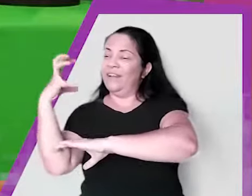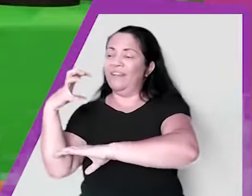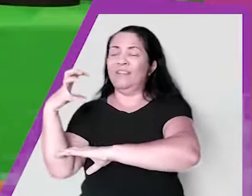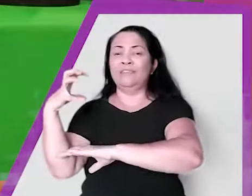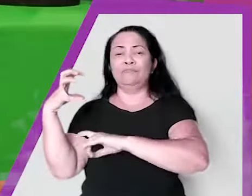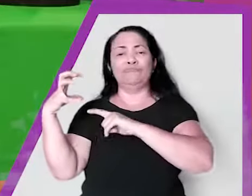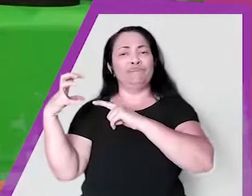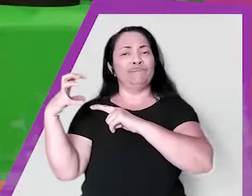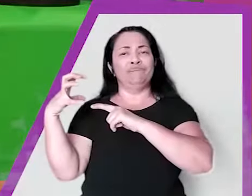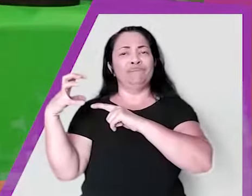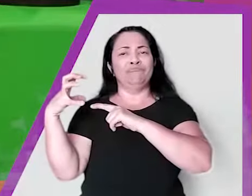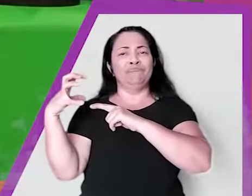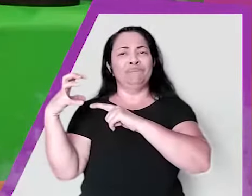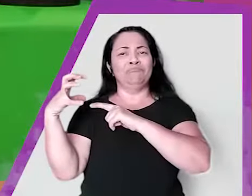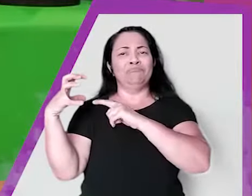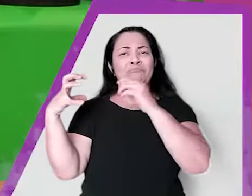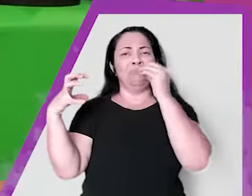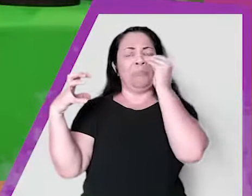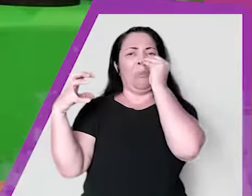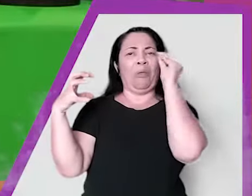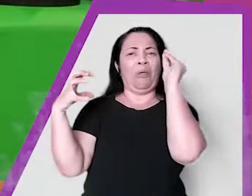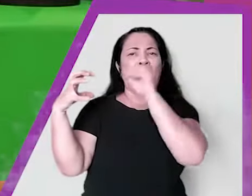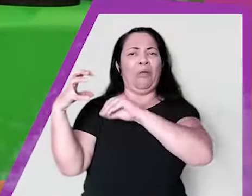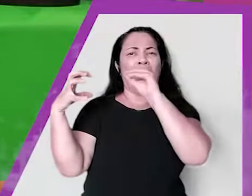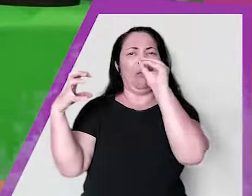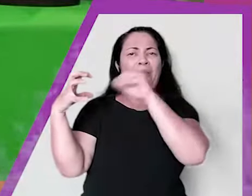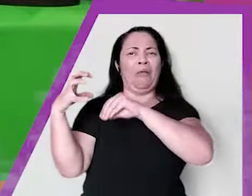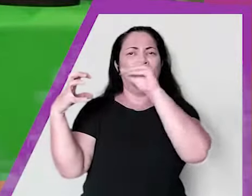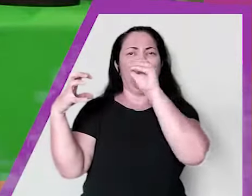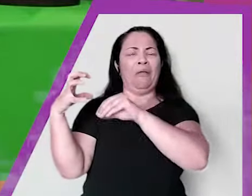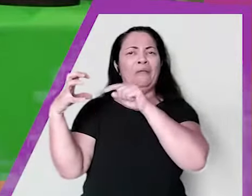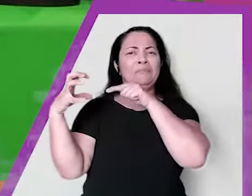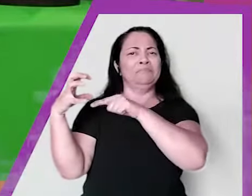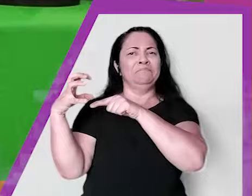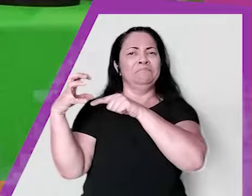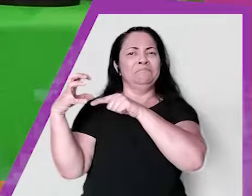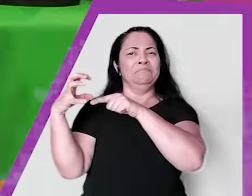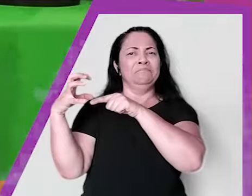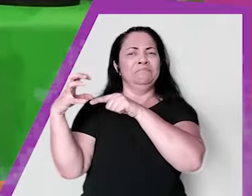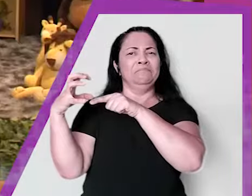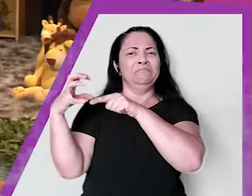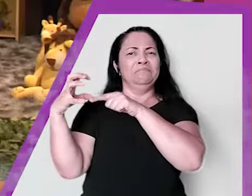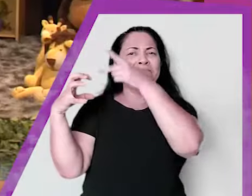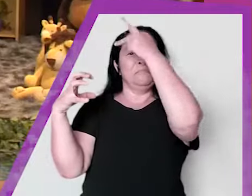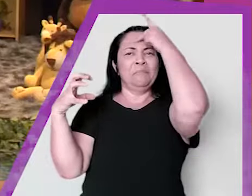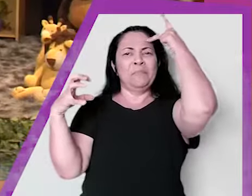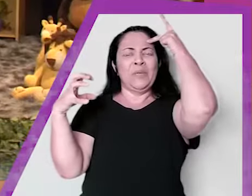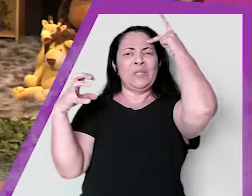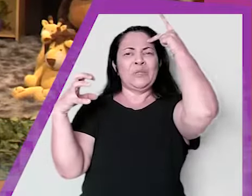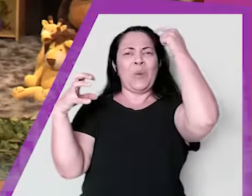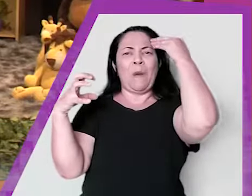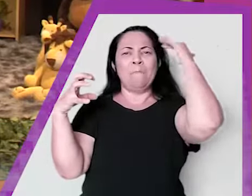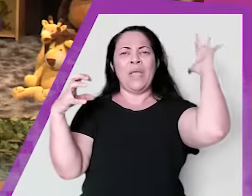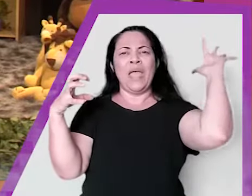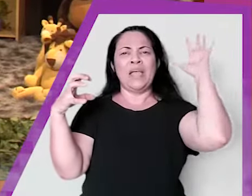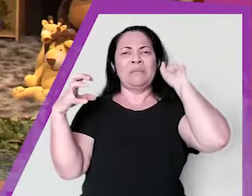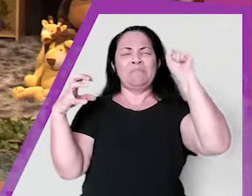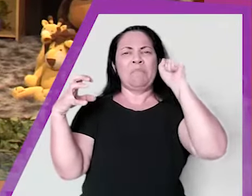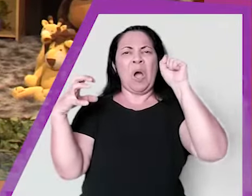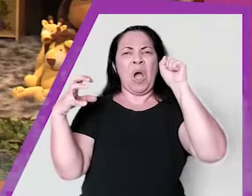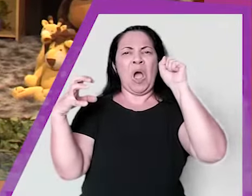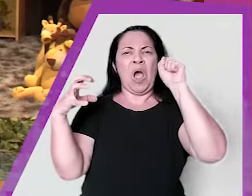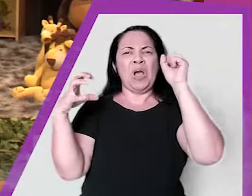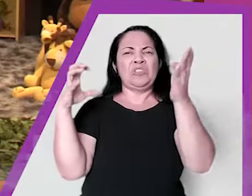grande apelo entre as pessoas. Já o Cerrado ganha uma sinalização de ambiente sem graça, pronto para ser